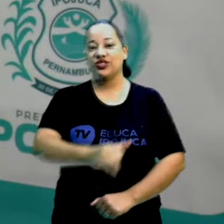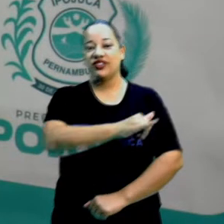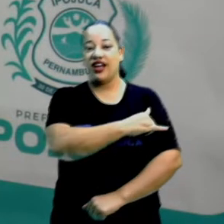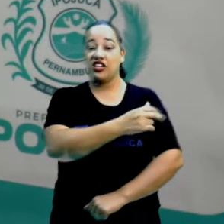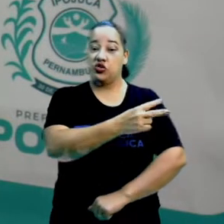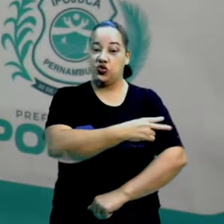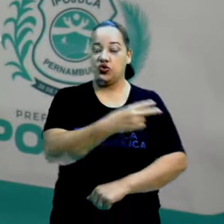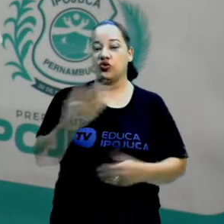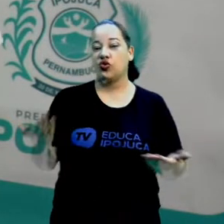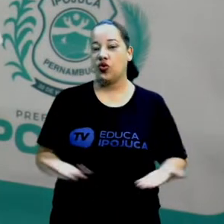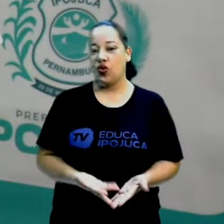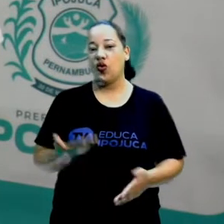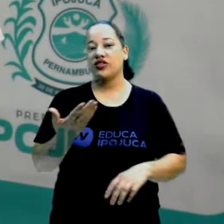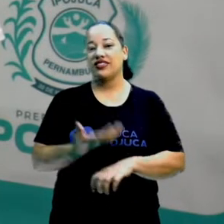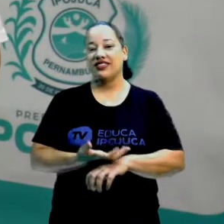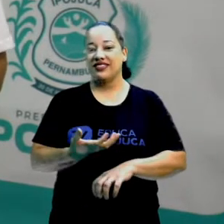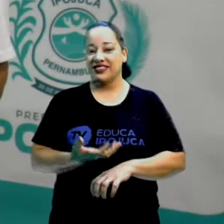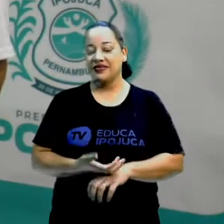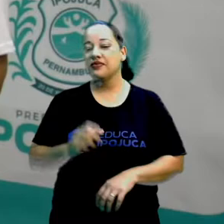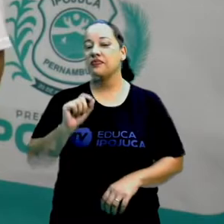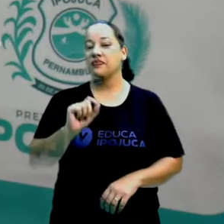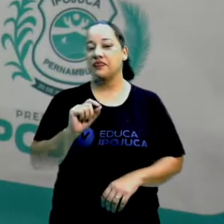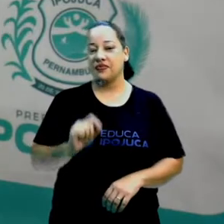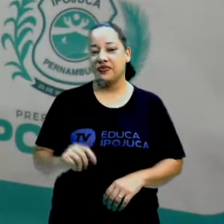Hoje com a disciplina de Ciências. Vamos lá?